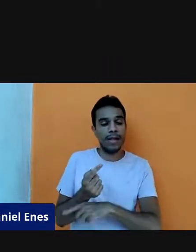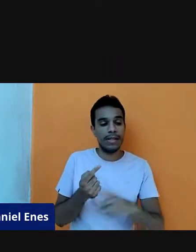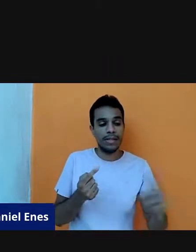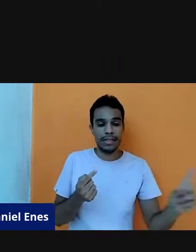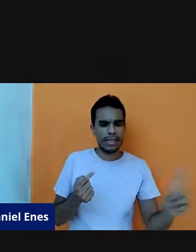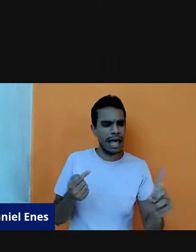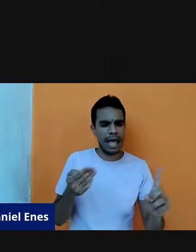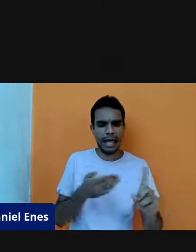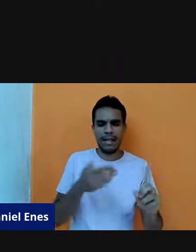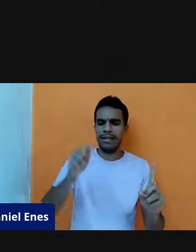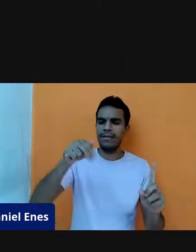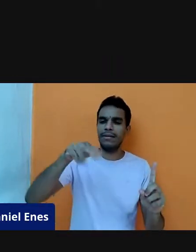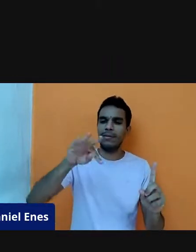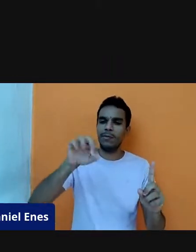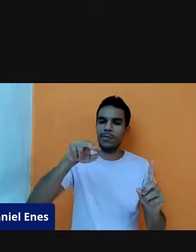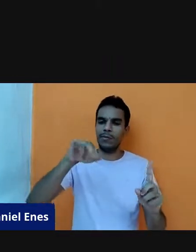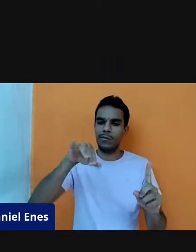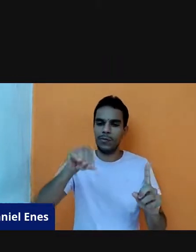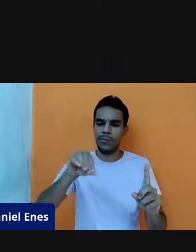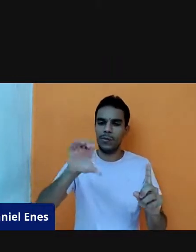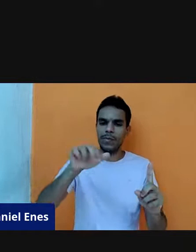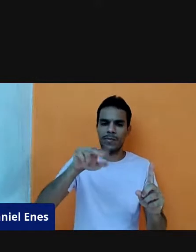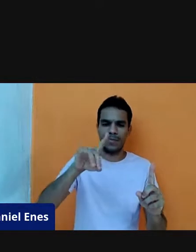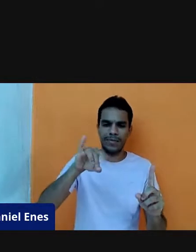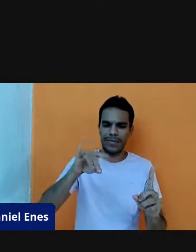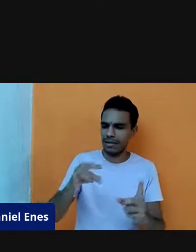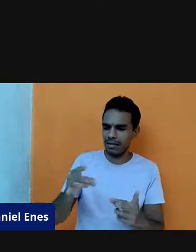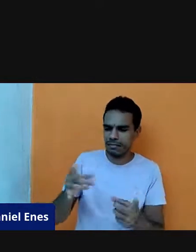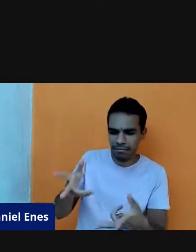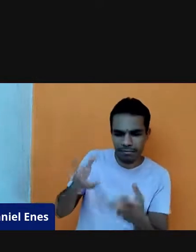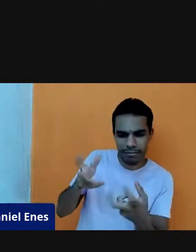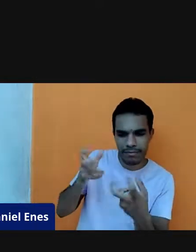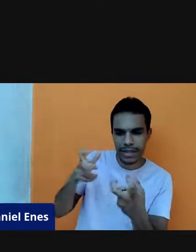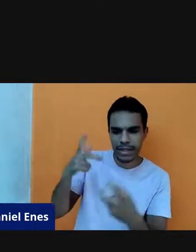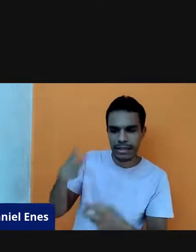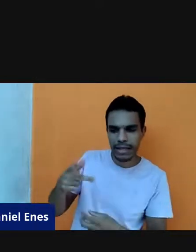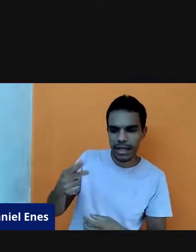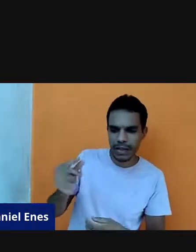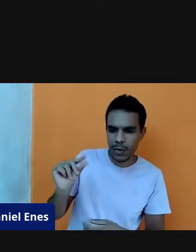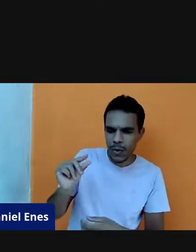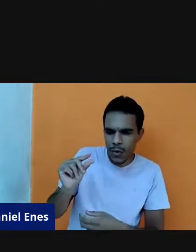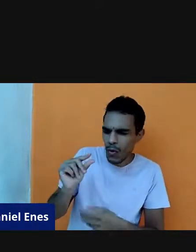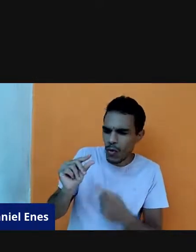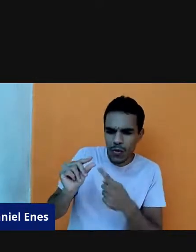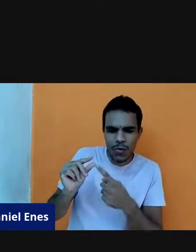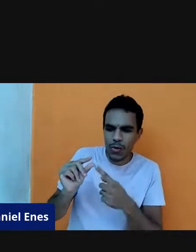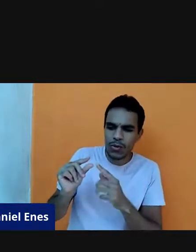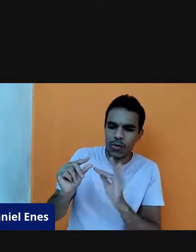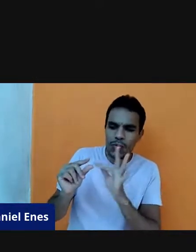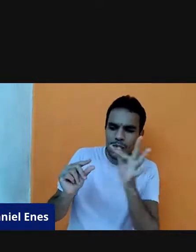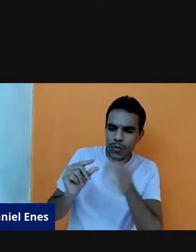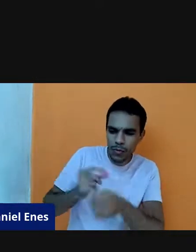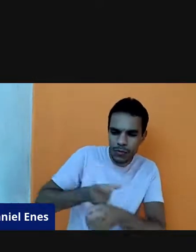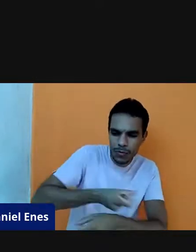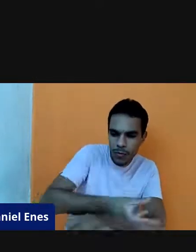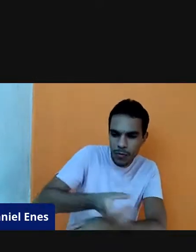ali uma semente do poeta que ele viria a ser, né? Porque em meio àquela tendência surrealista, em